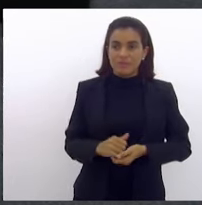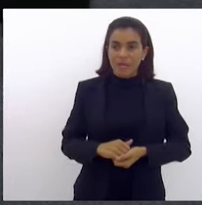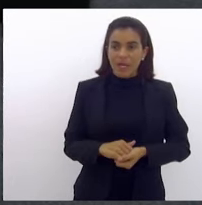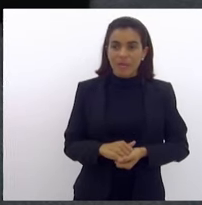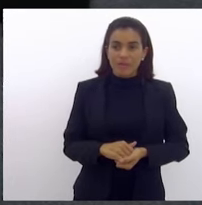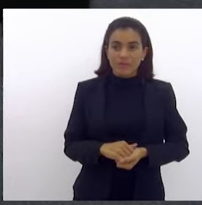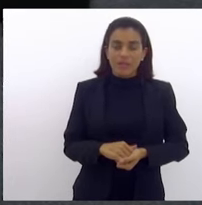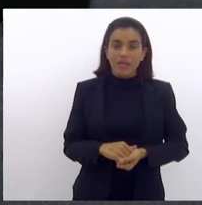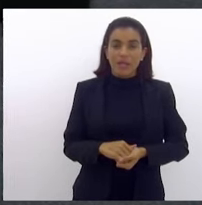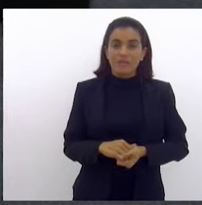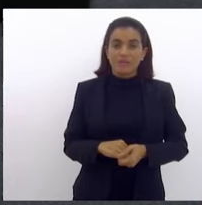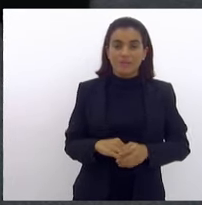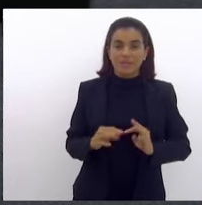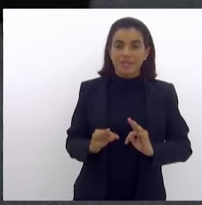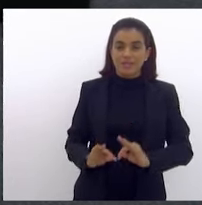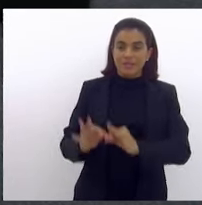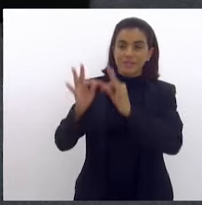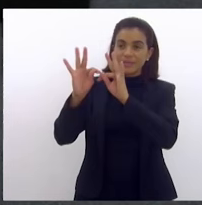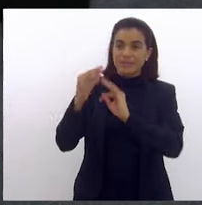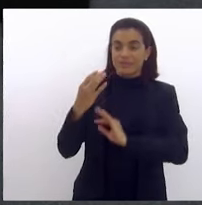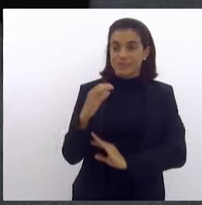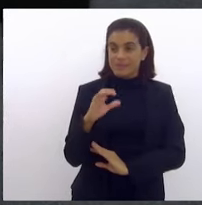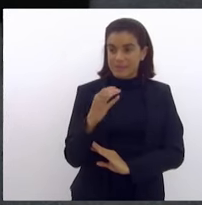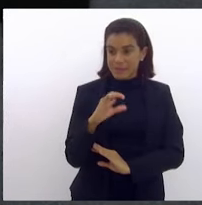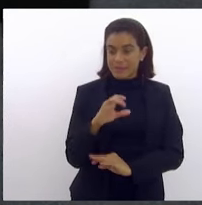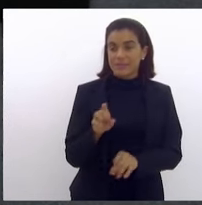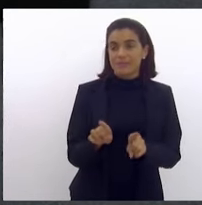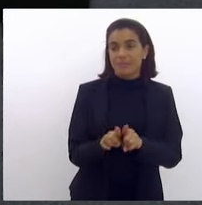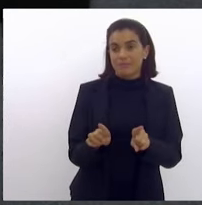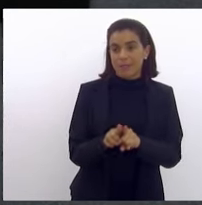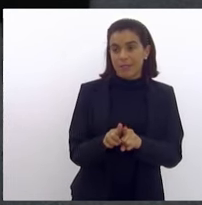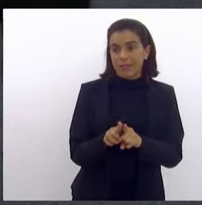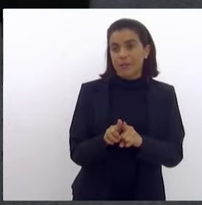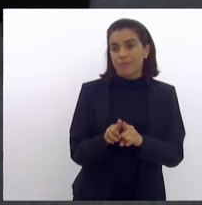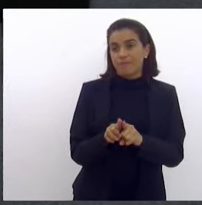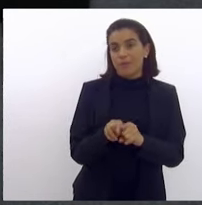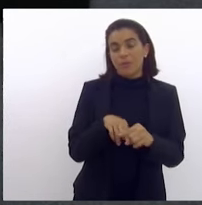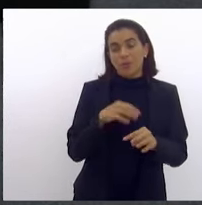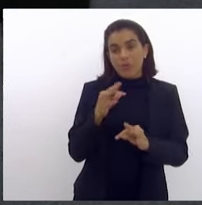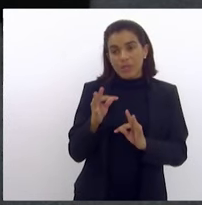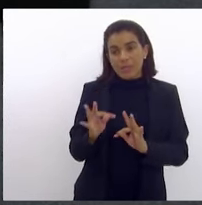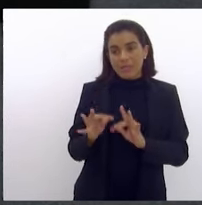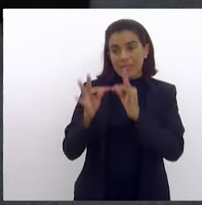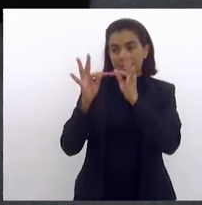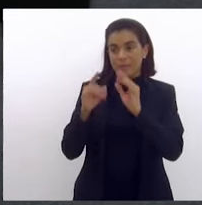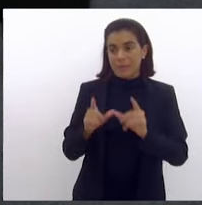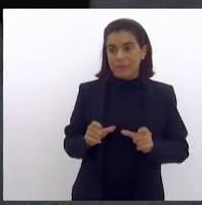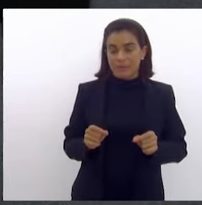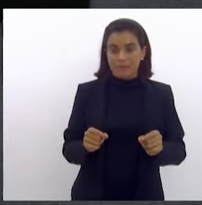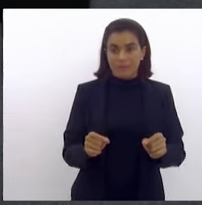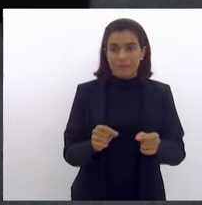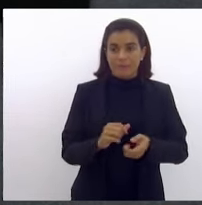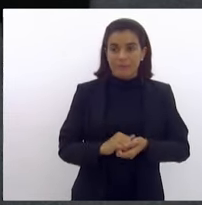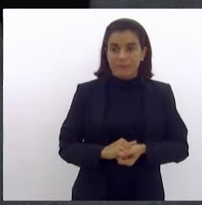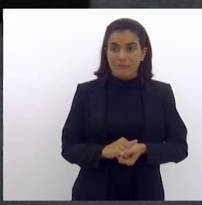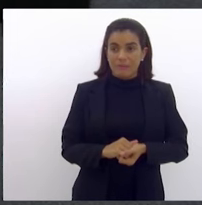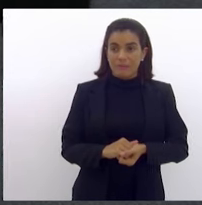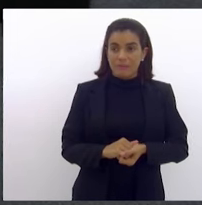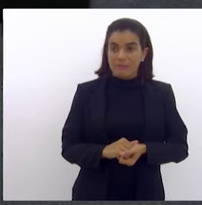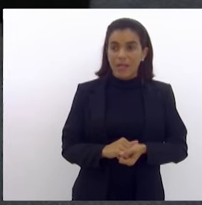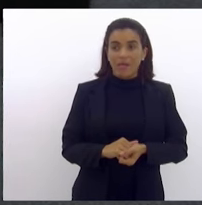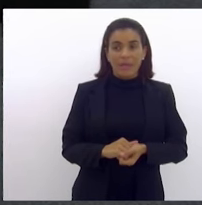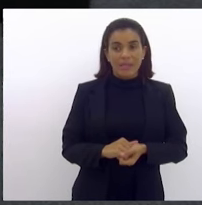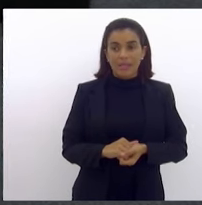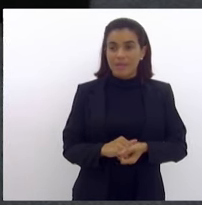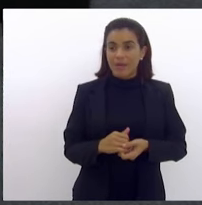da tecnologia, da ciência, exatamente para o tratamento de câncer. Então, muito importante, deputada